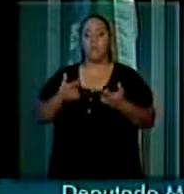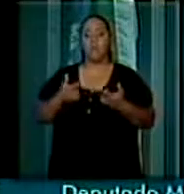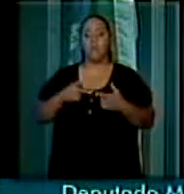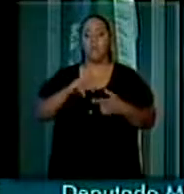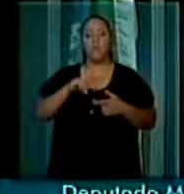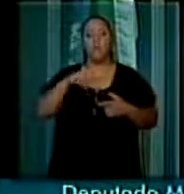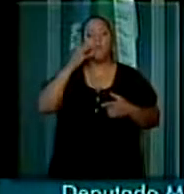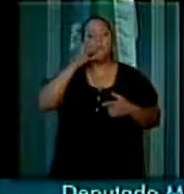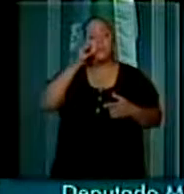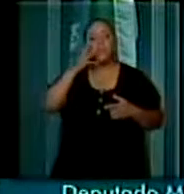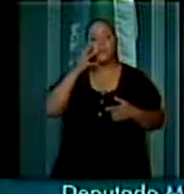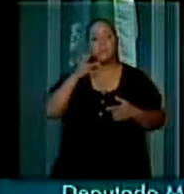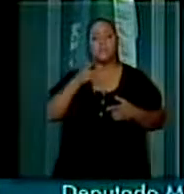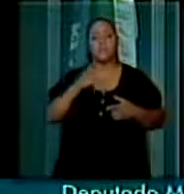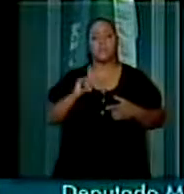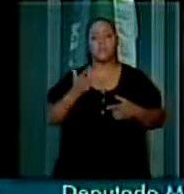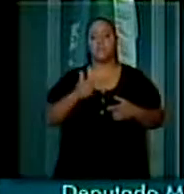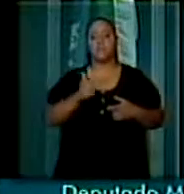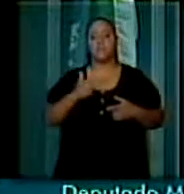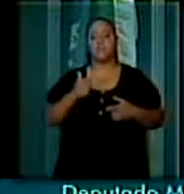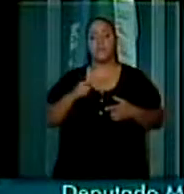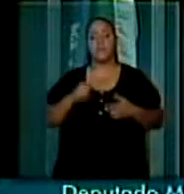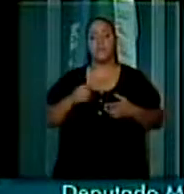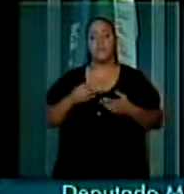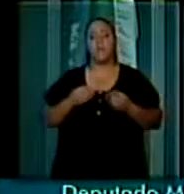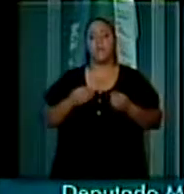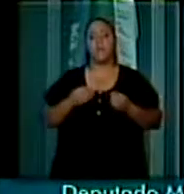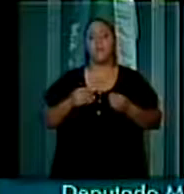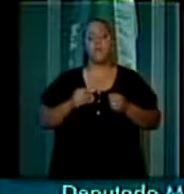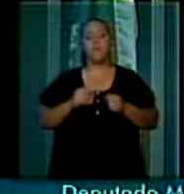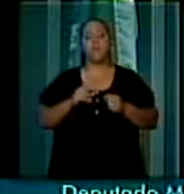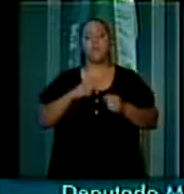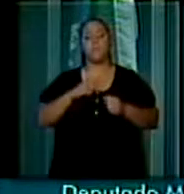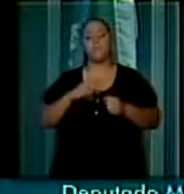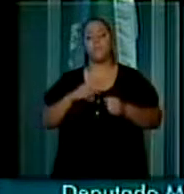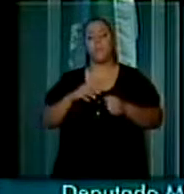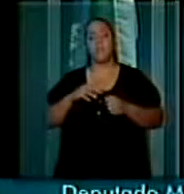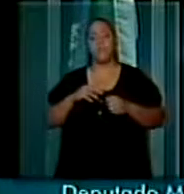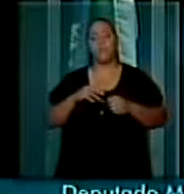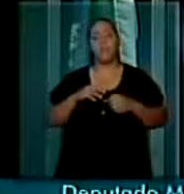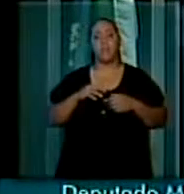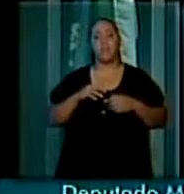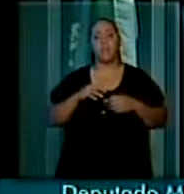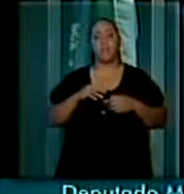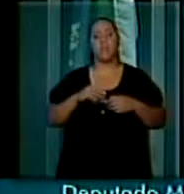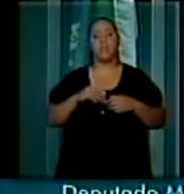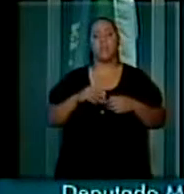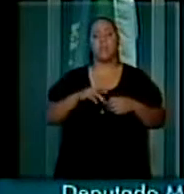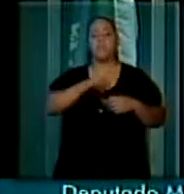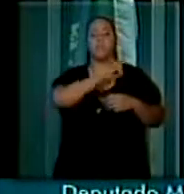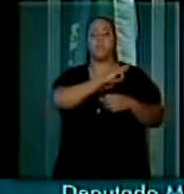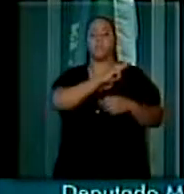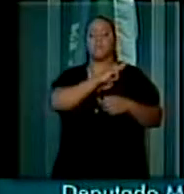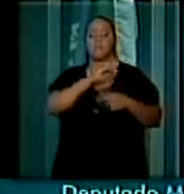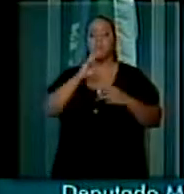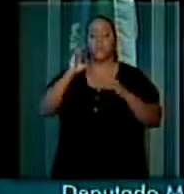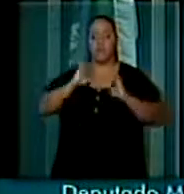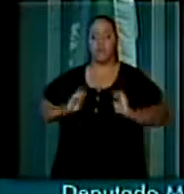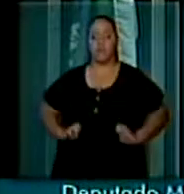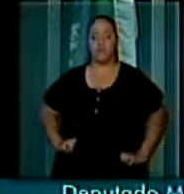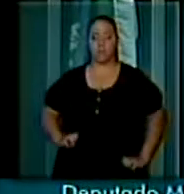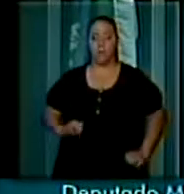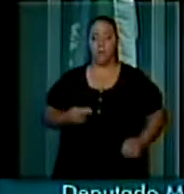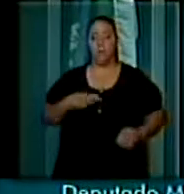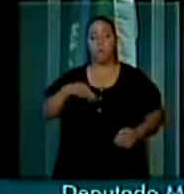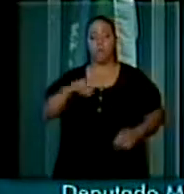político sem ter condições éticas e morais para esse exercício. Nós